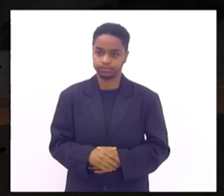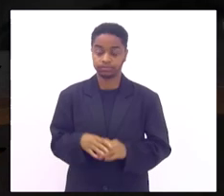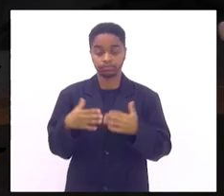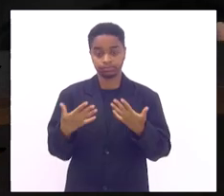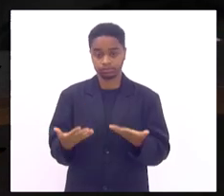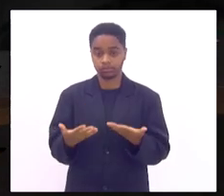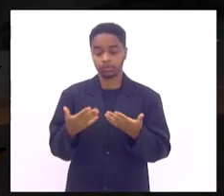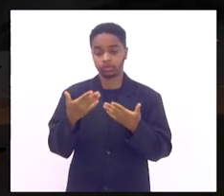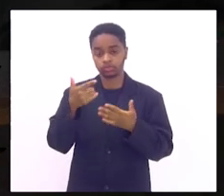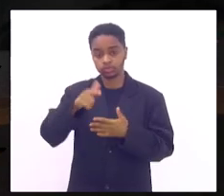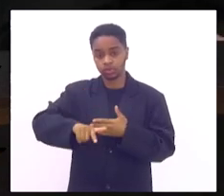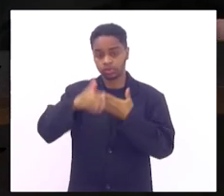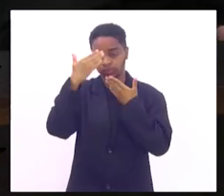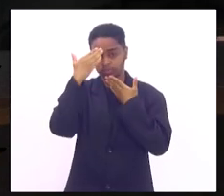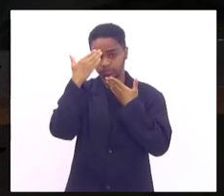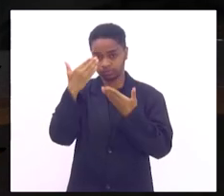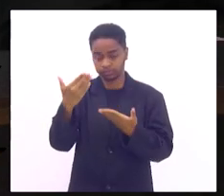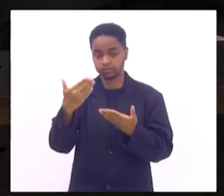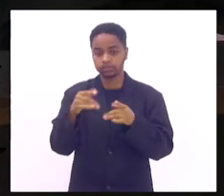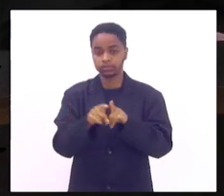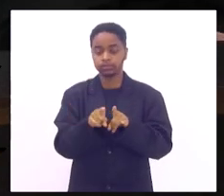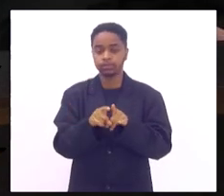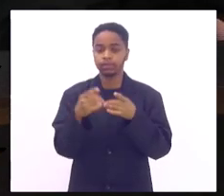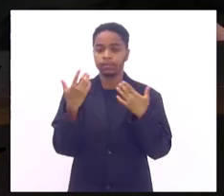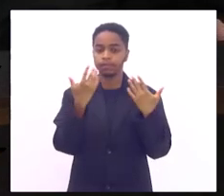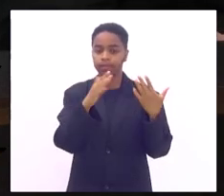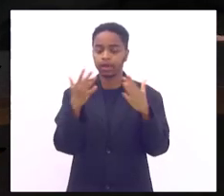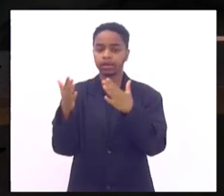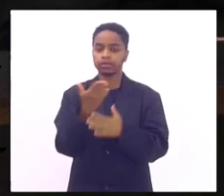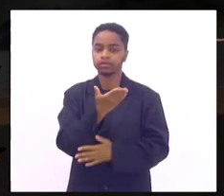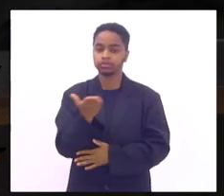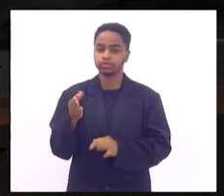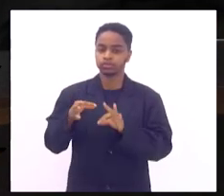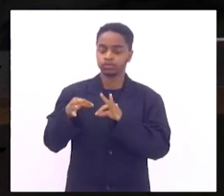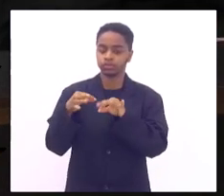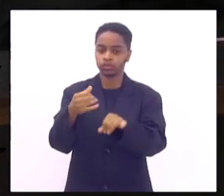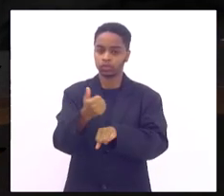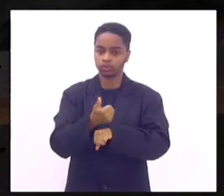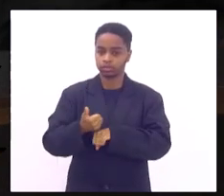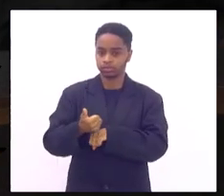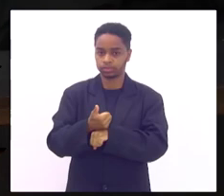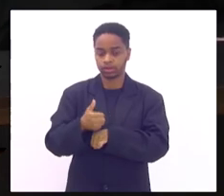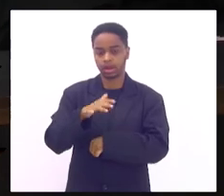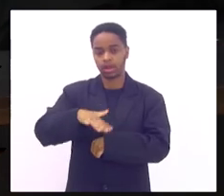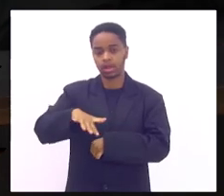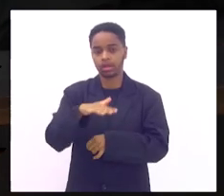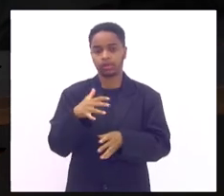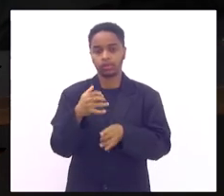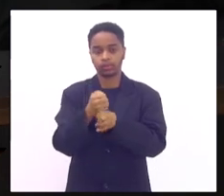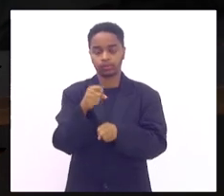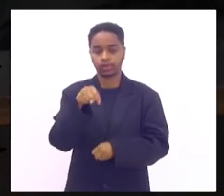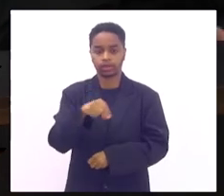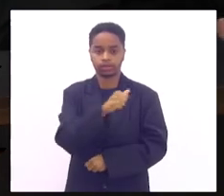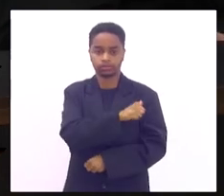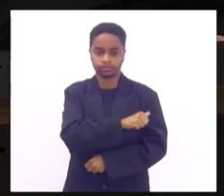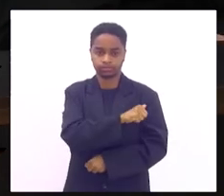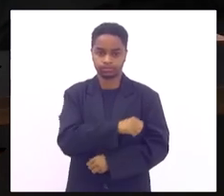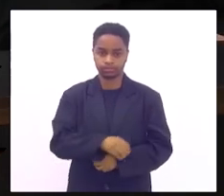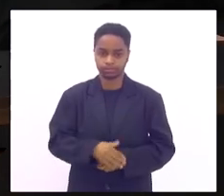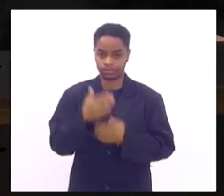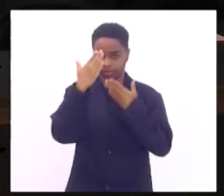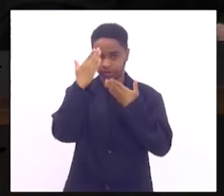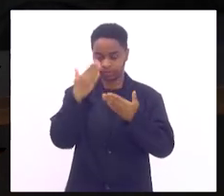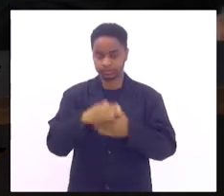isso, quero mais uma vez agradecer e parabenizar todos os profissionais da contabilidade do Estado do Rio de Janeiro.